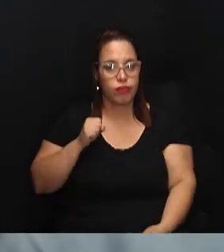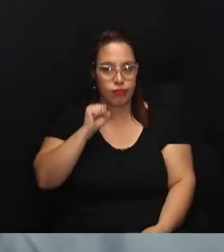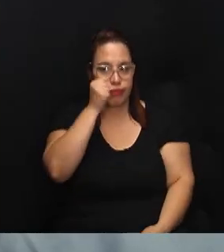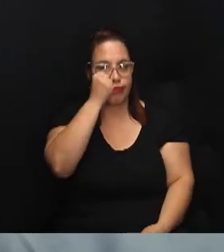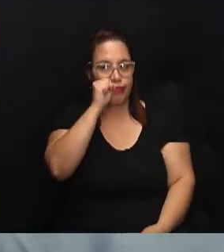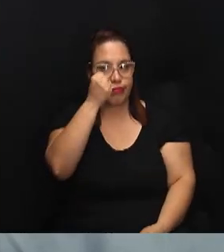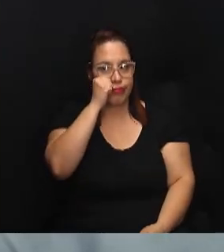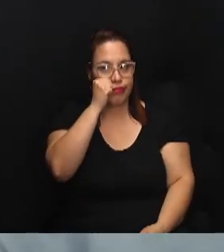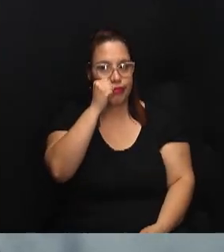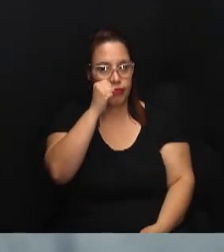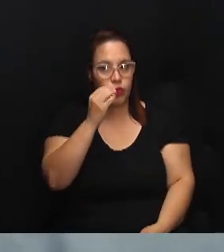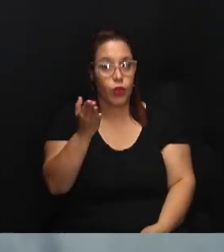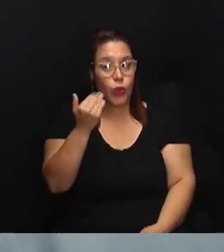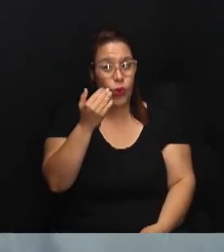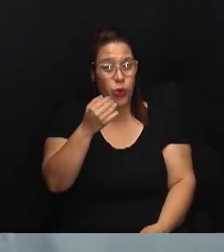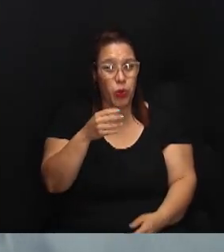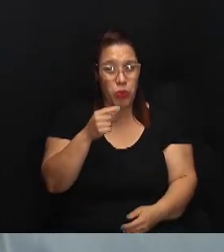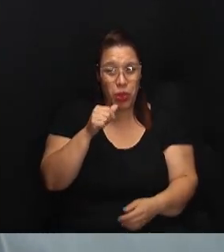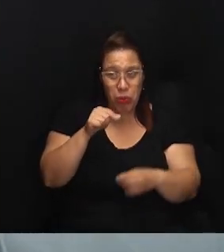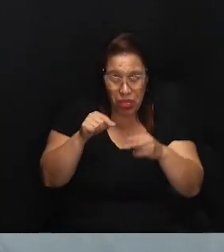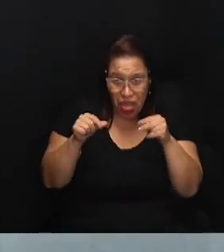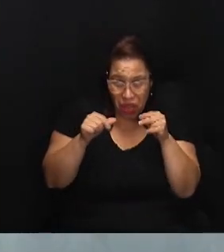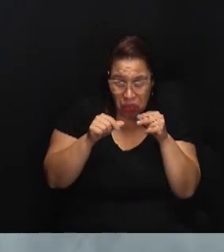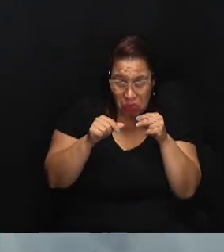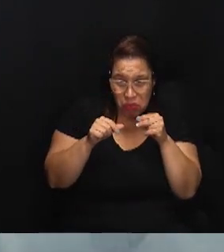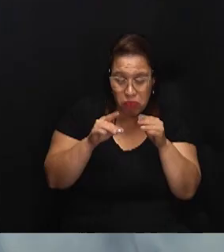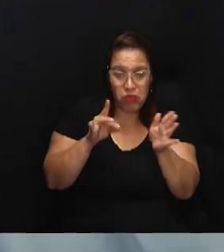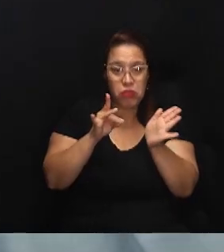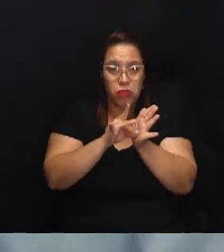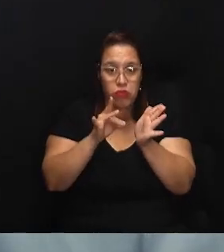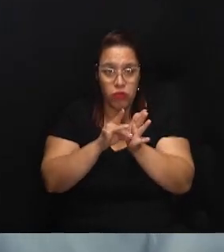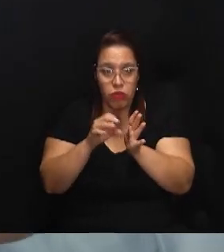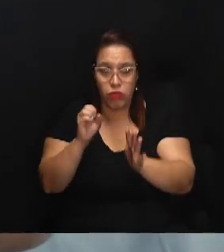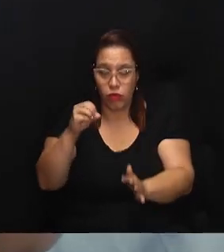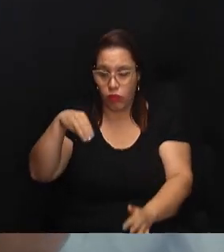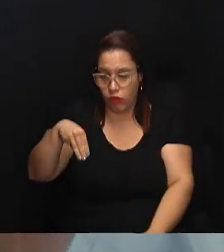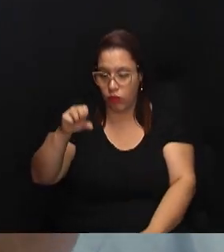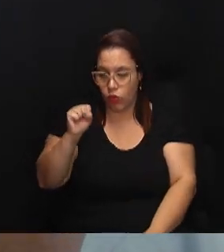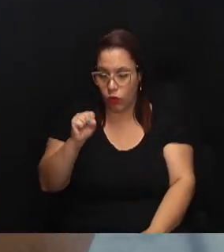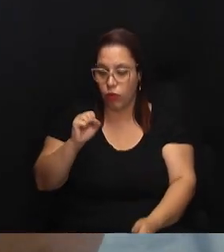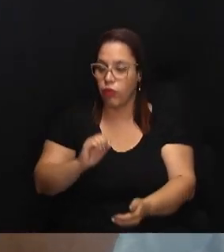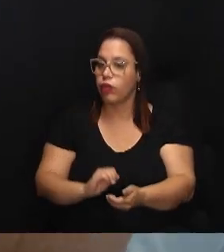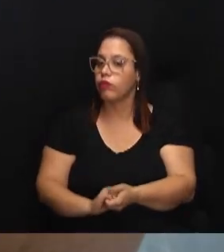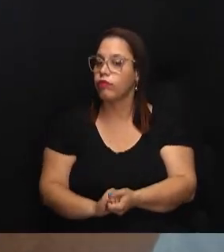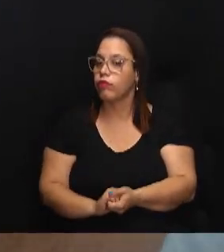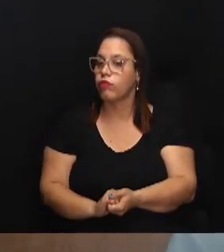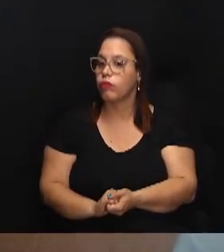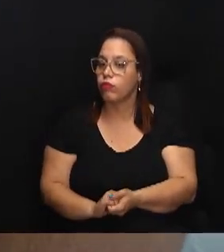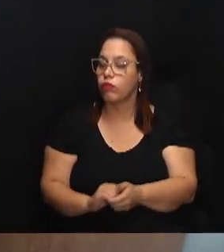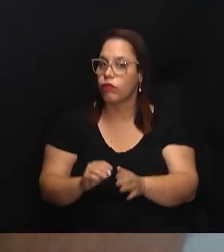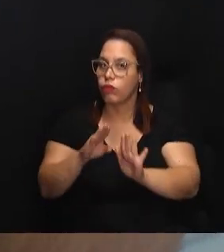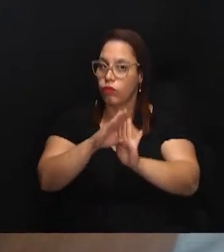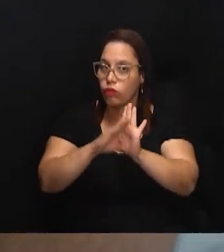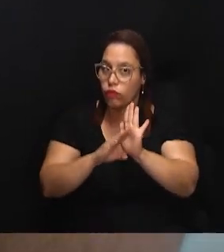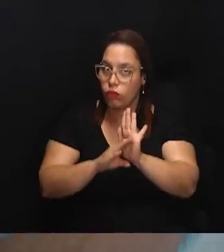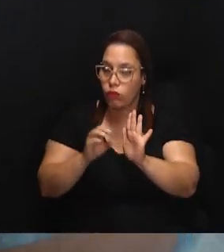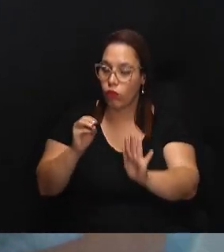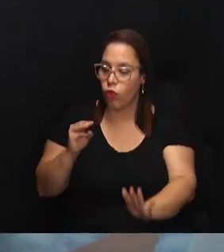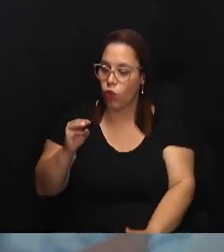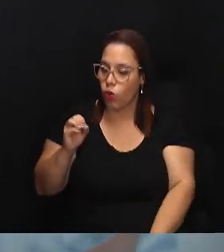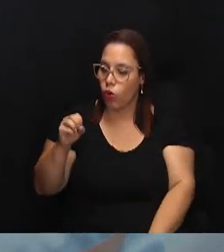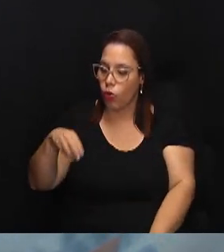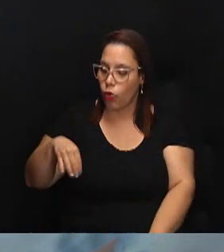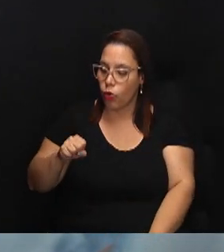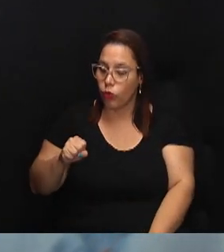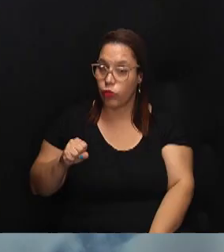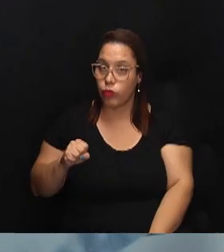muito mais grave do que, por exemplo, os efeitos de comer muito sal, afirma também a Organização Mundial da Saúde.